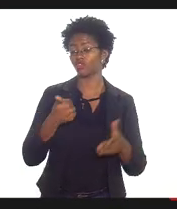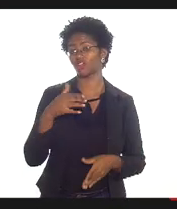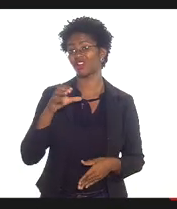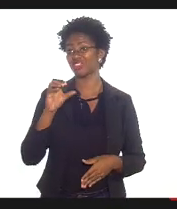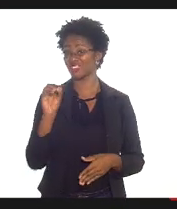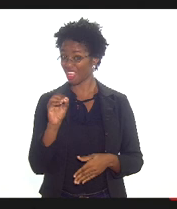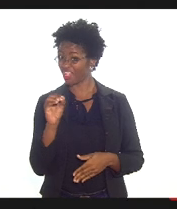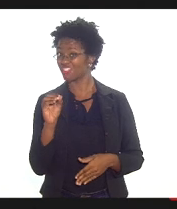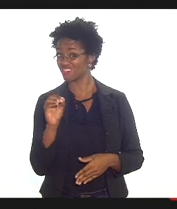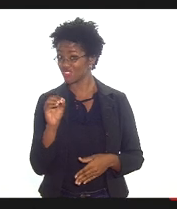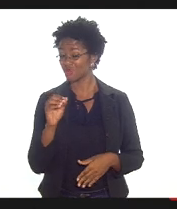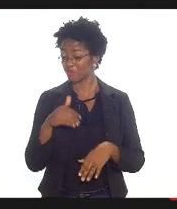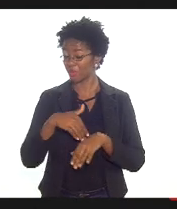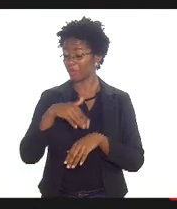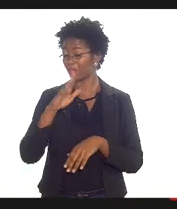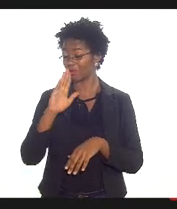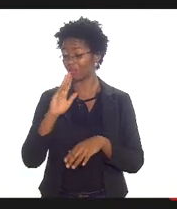mundial.